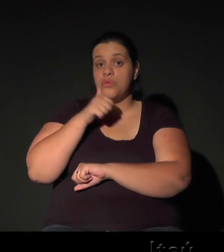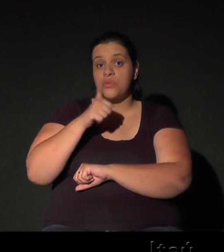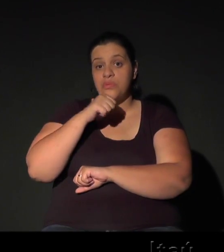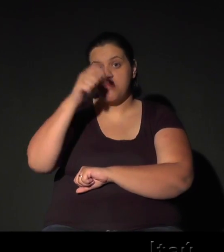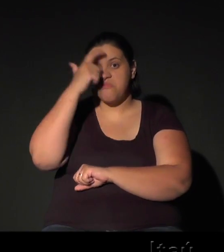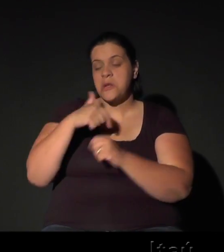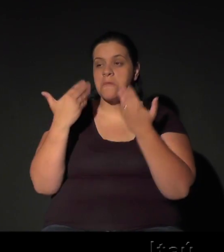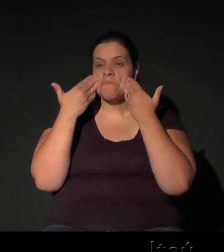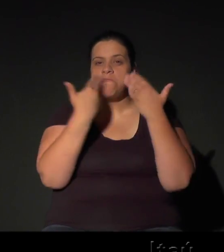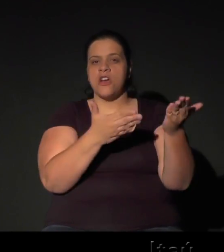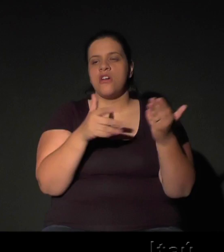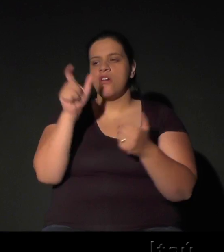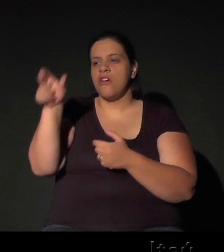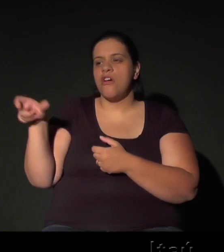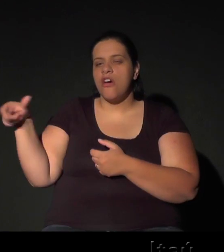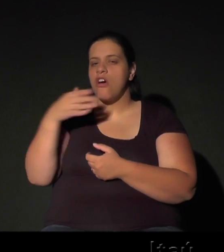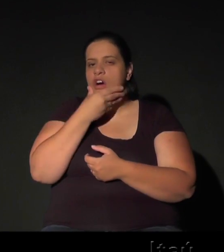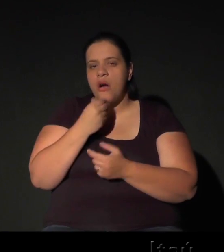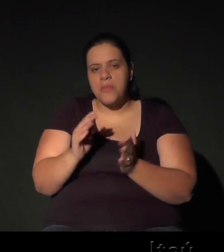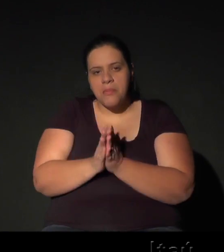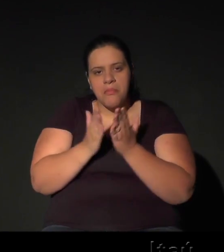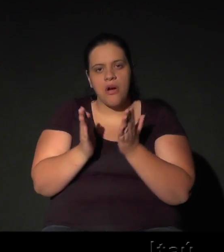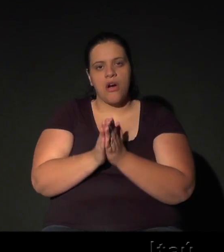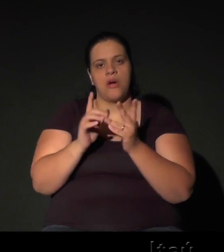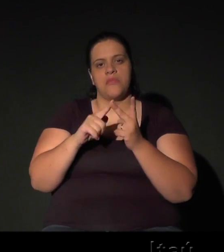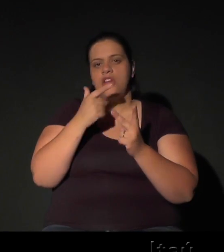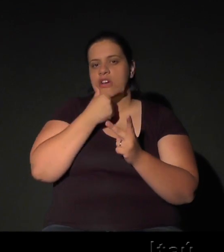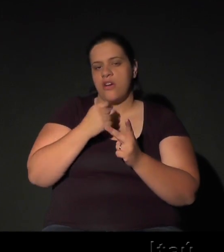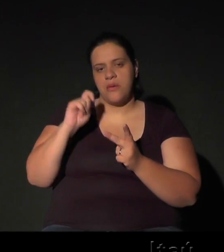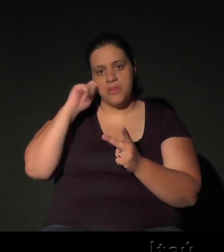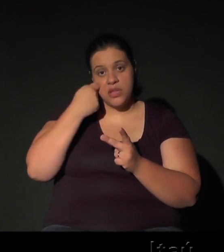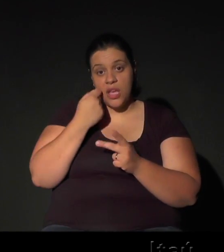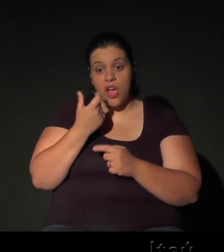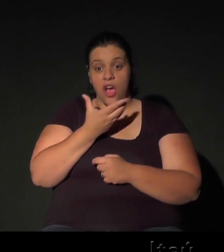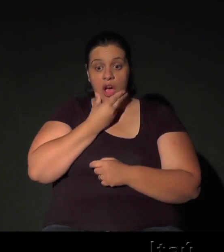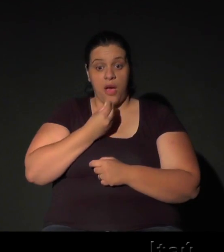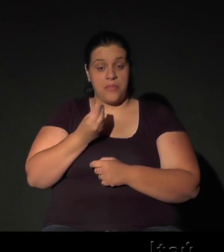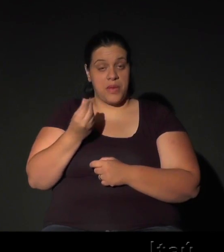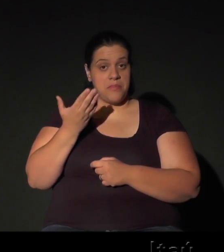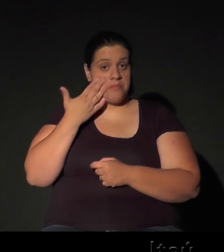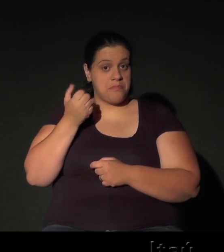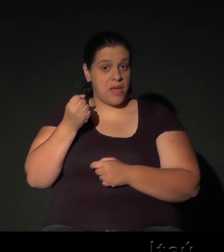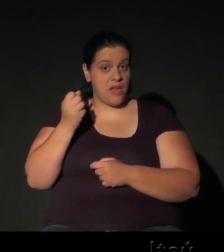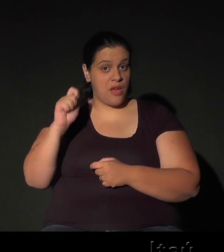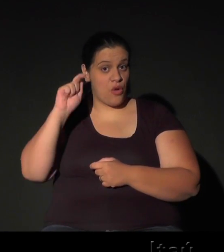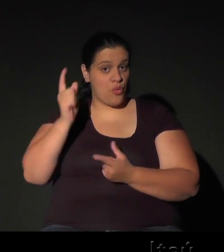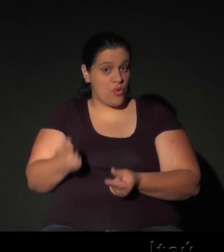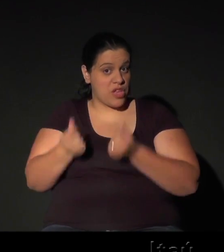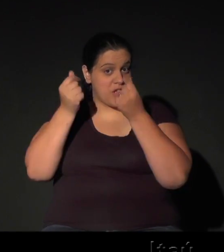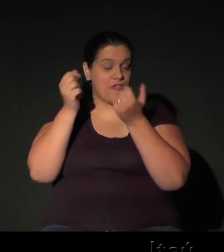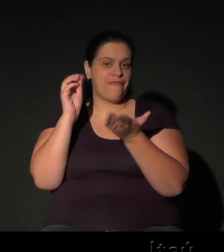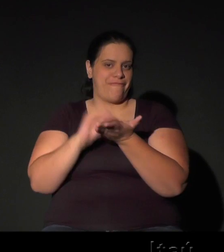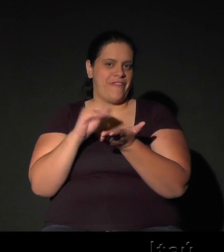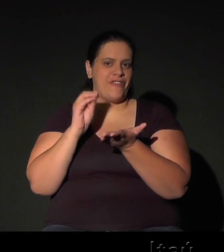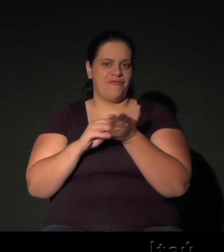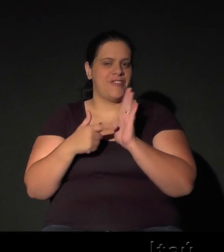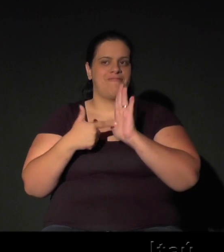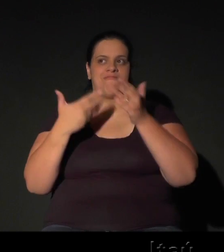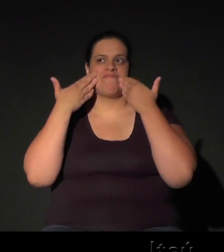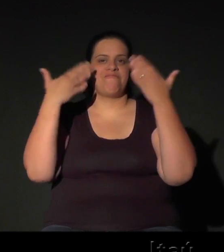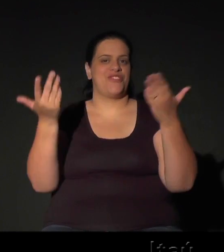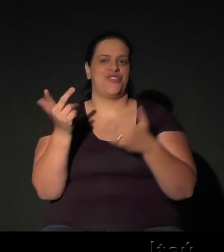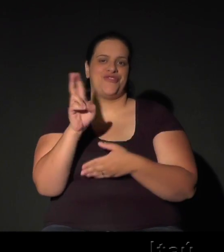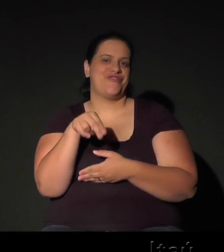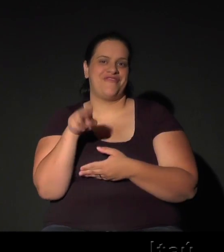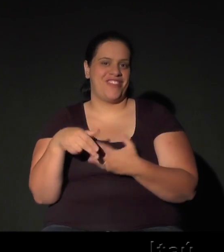esram homens pobres homens negros geralmente não se esram homens brancos ricos eu acho que aí falos umas leituras de uns recordes